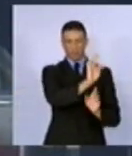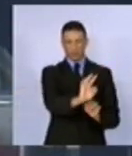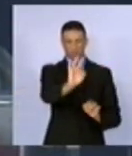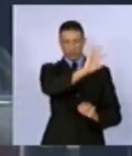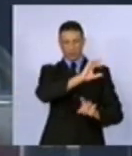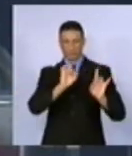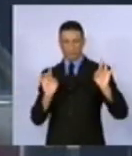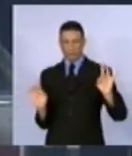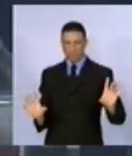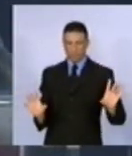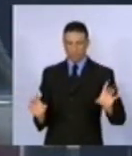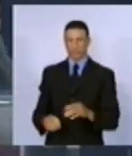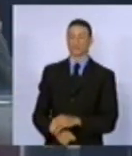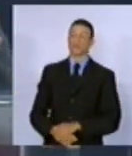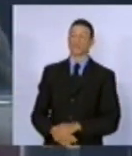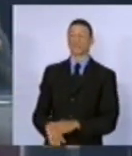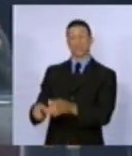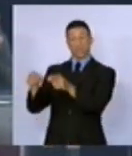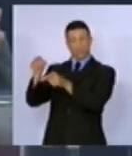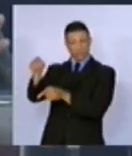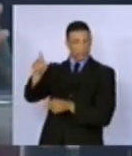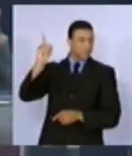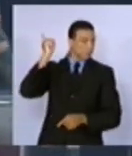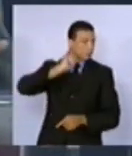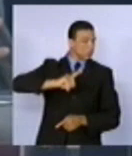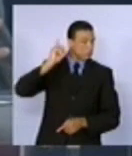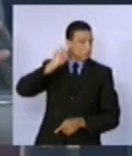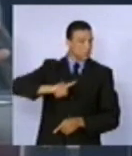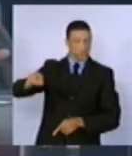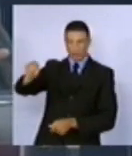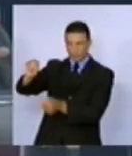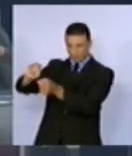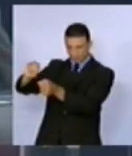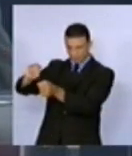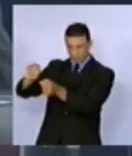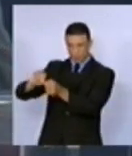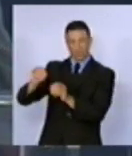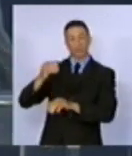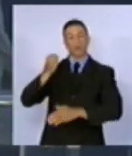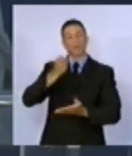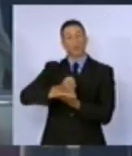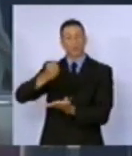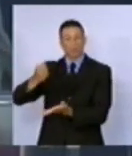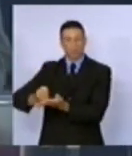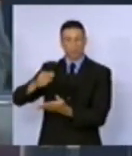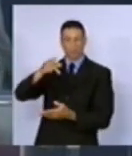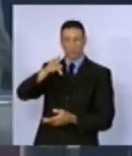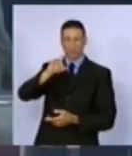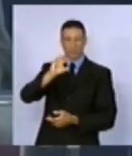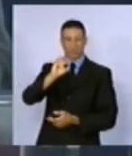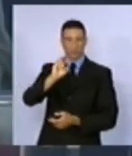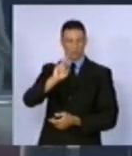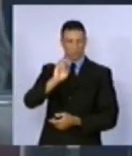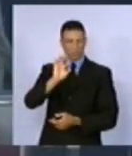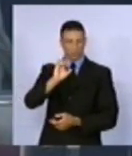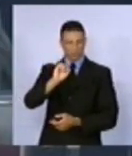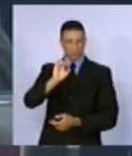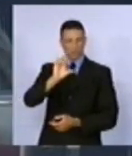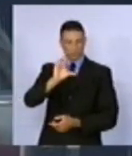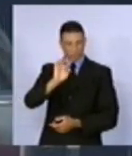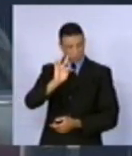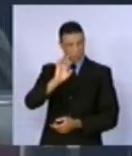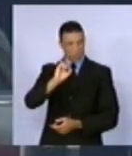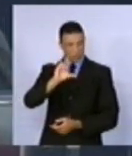também em minas gerais foi celebrado um protocolo de intenção e esse protocolo teve a participação do